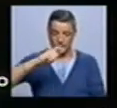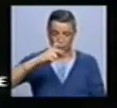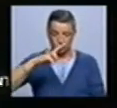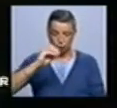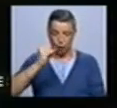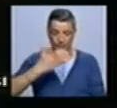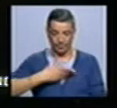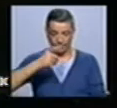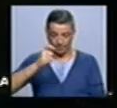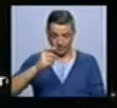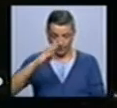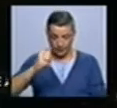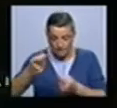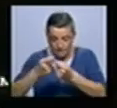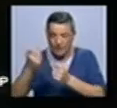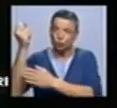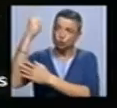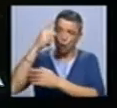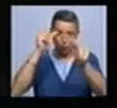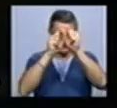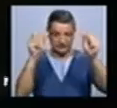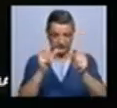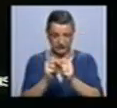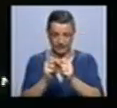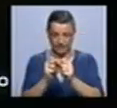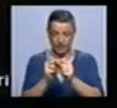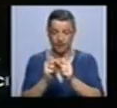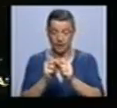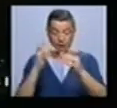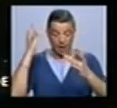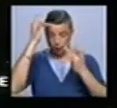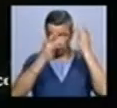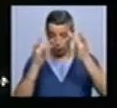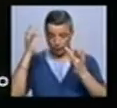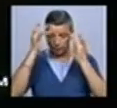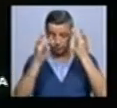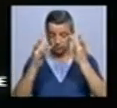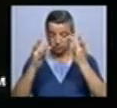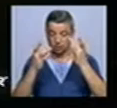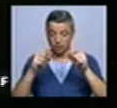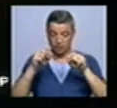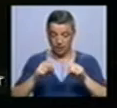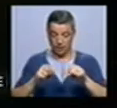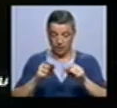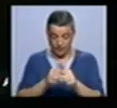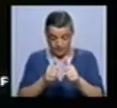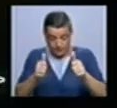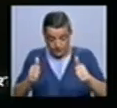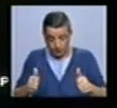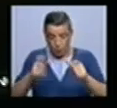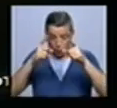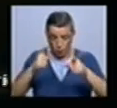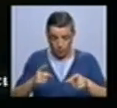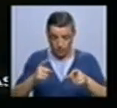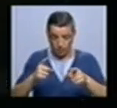formado perto do Sol, mais perto do Sistema Solar. E o que dizem estas teorias é que, quando ele afastou, quando ele começou a migrar